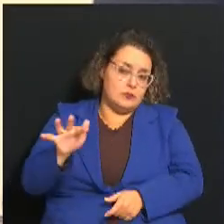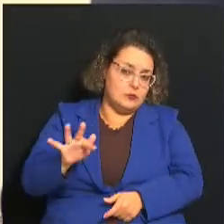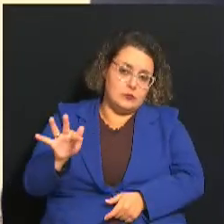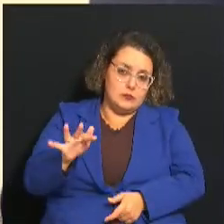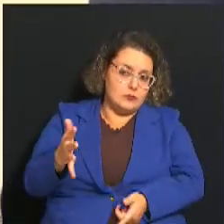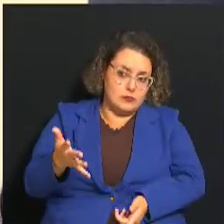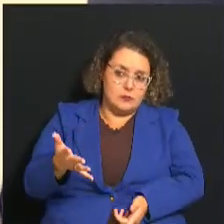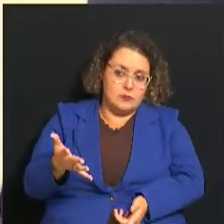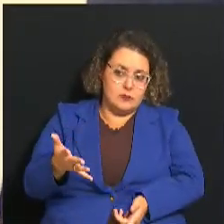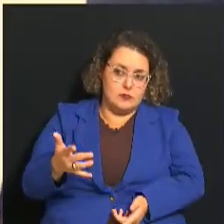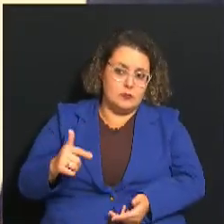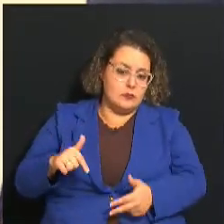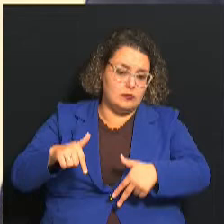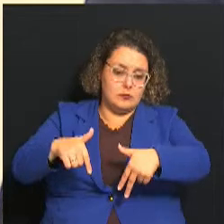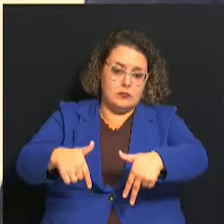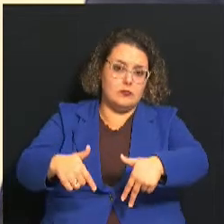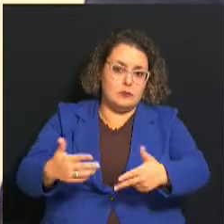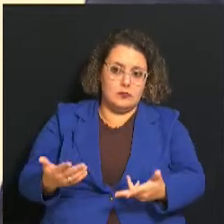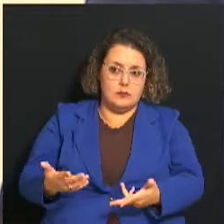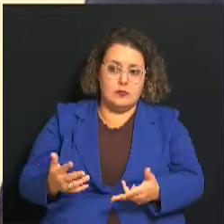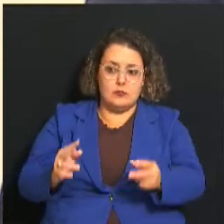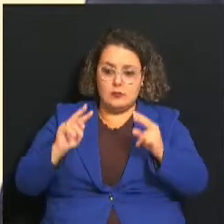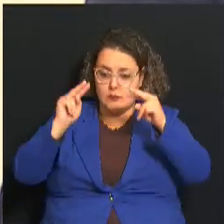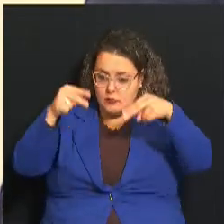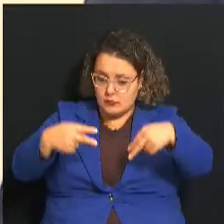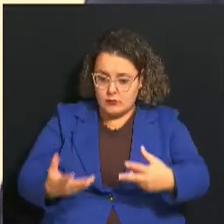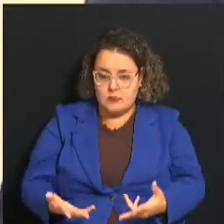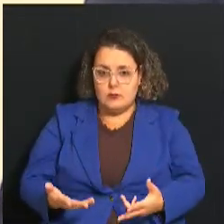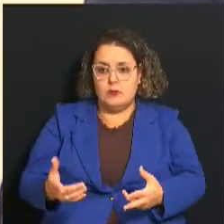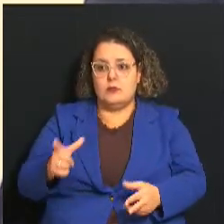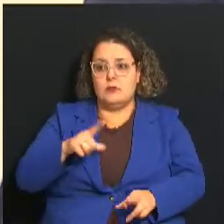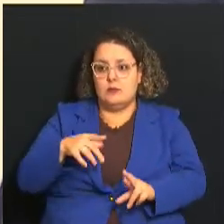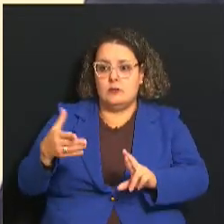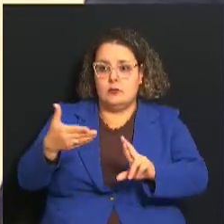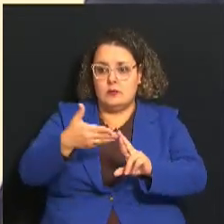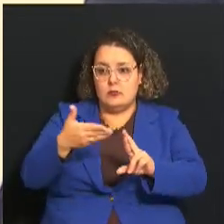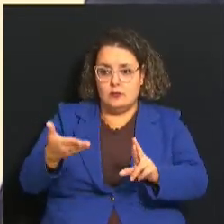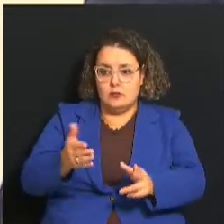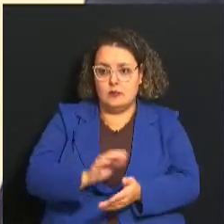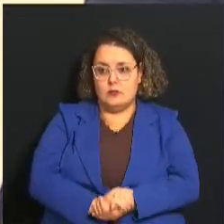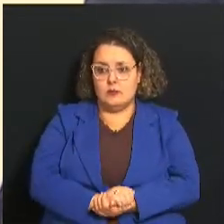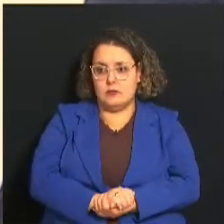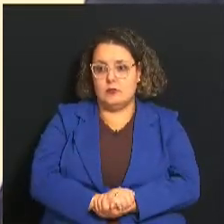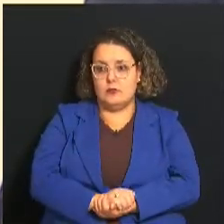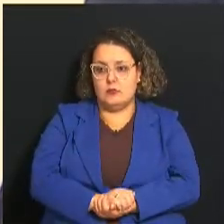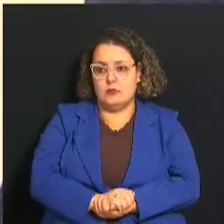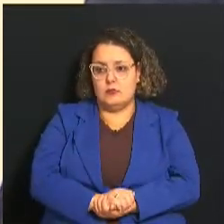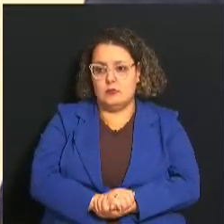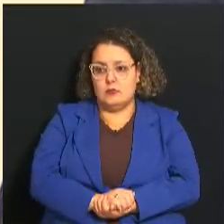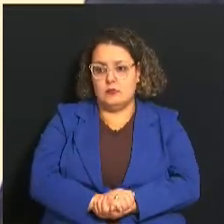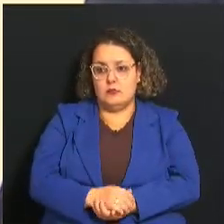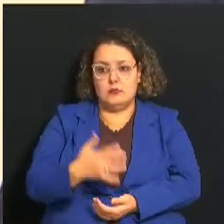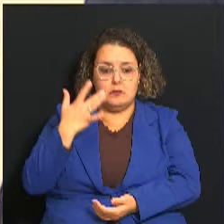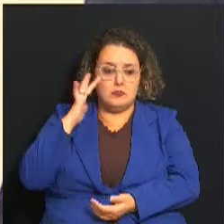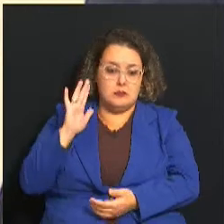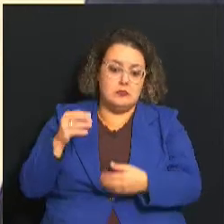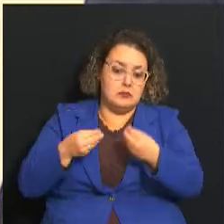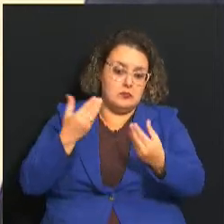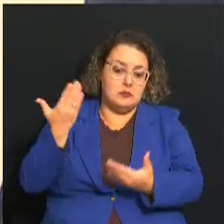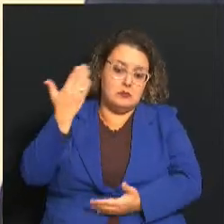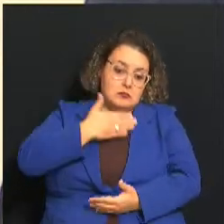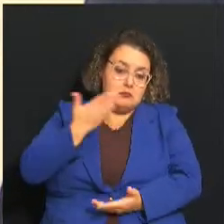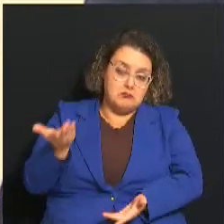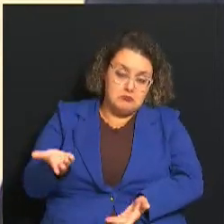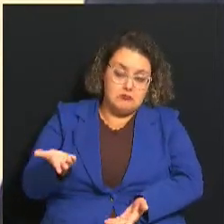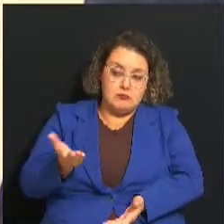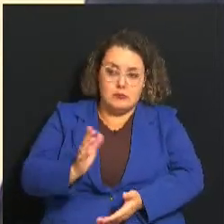mas militam na área, são reconhecidas, têm referências. Não sei nem como que a gente pode comprovar isso. Mas se